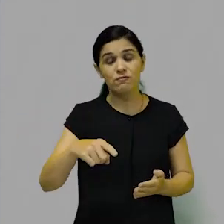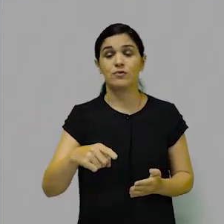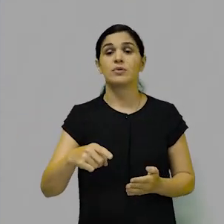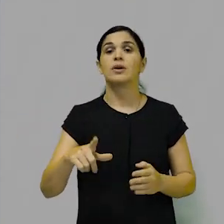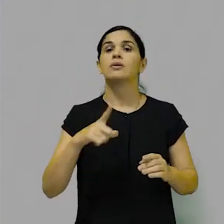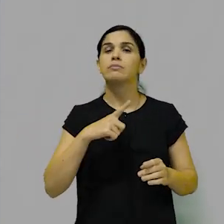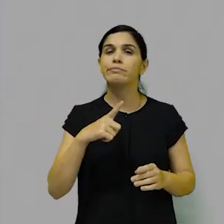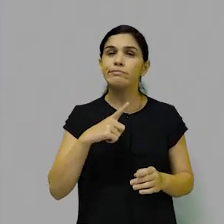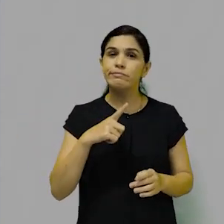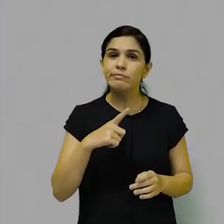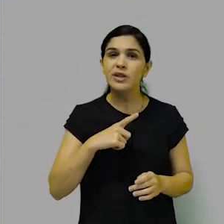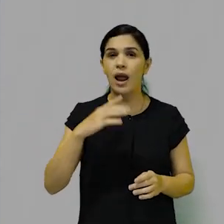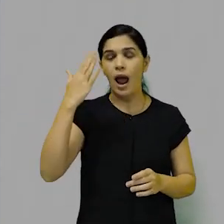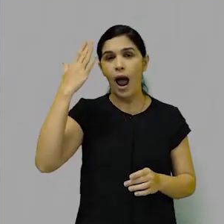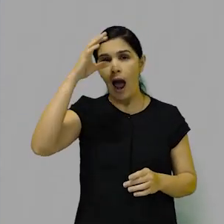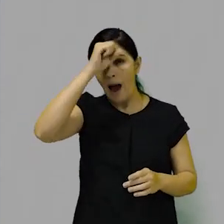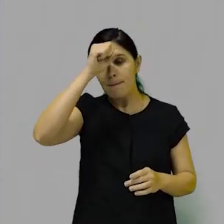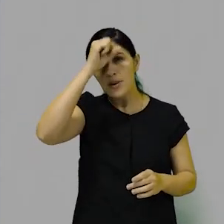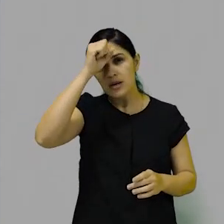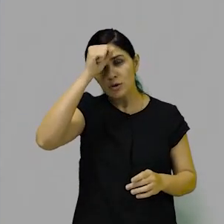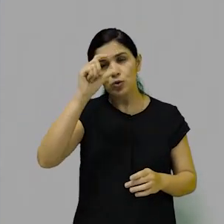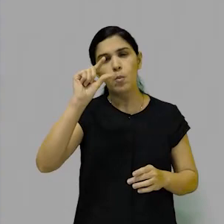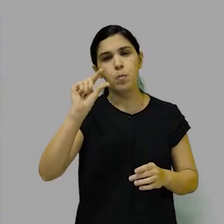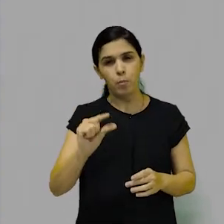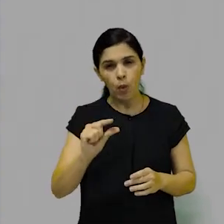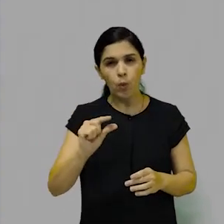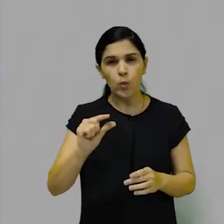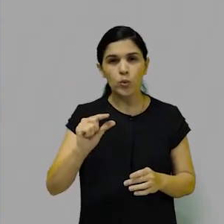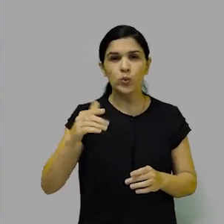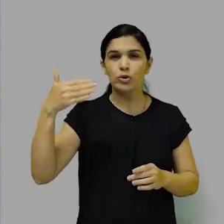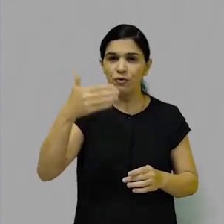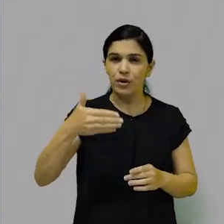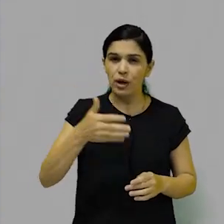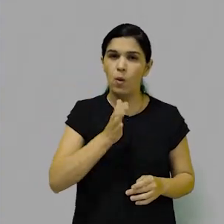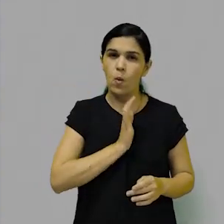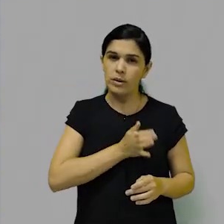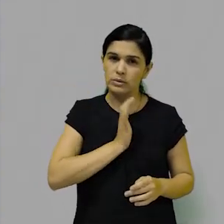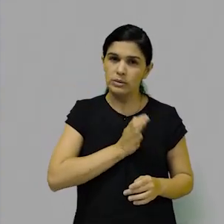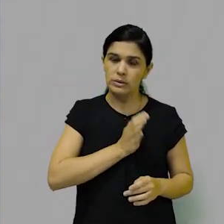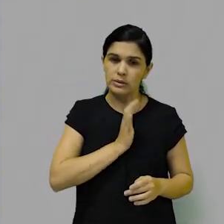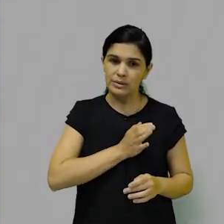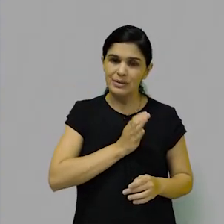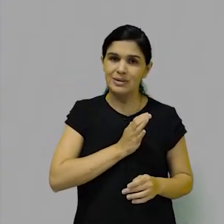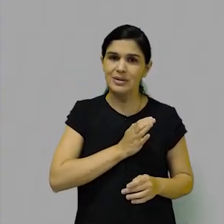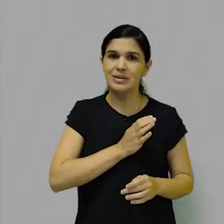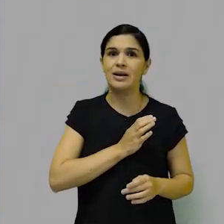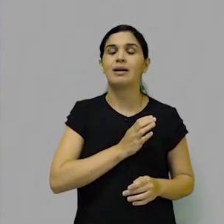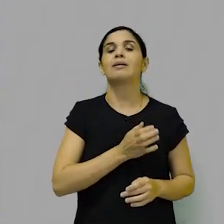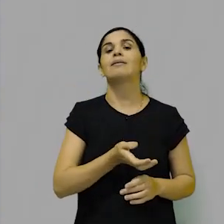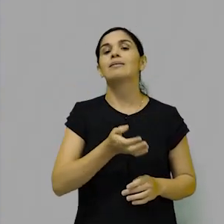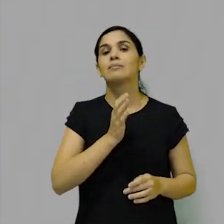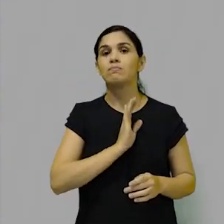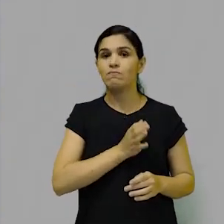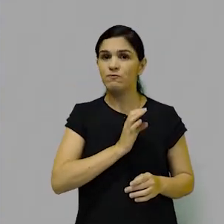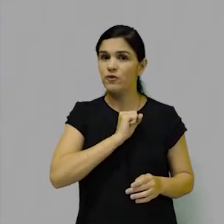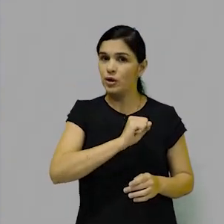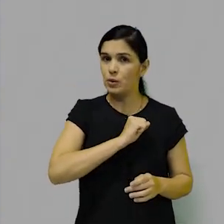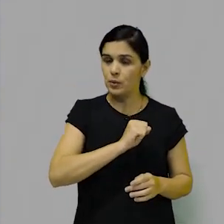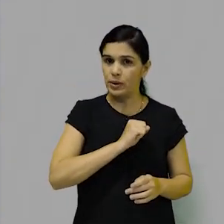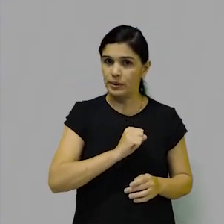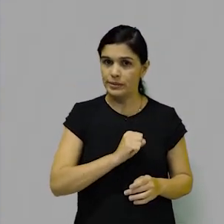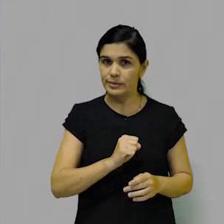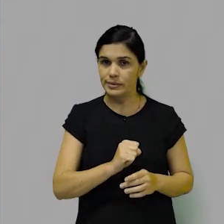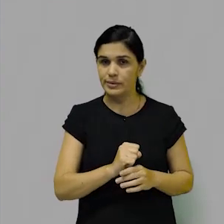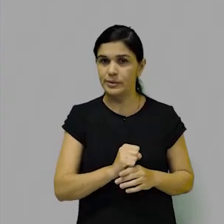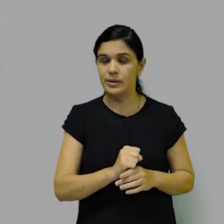indivíduo tem a sua frequência cardíaca. Então, não pegue um teste de ninguém para você usar nos seus treinos, tá certo? Existem as zonas